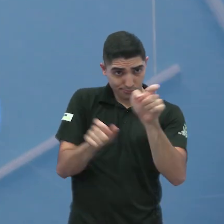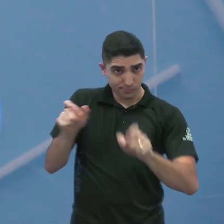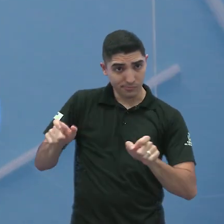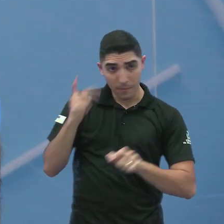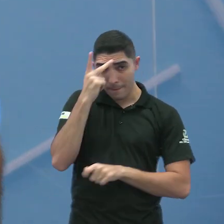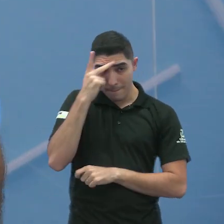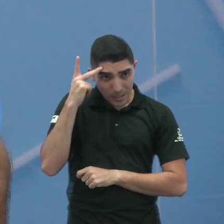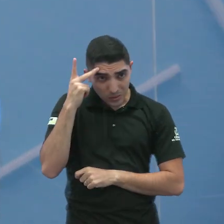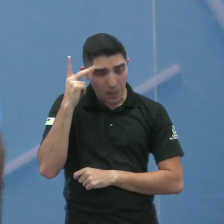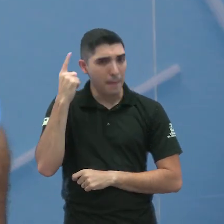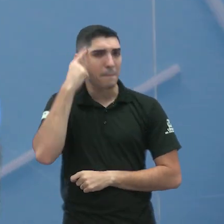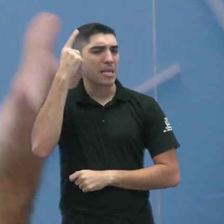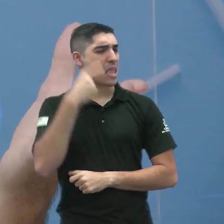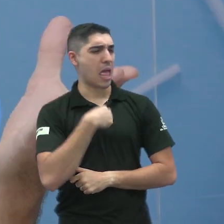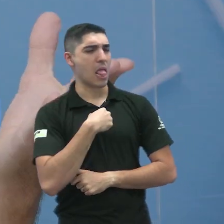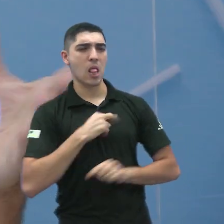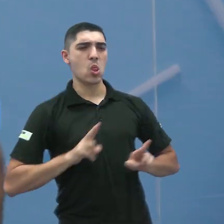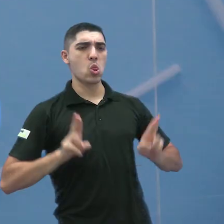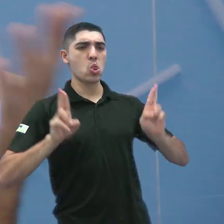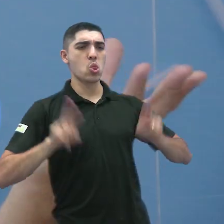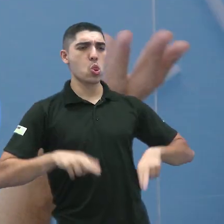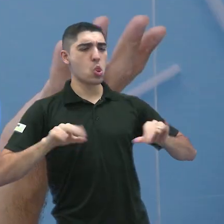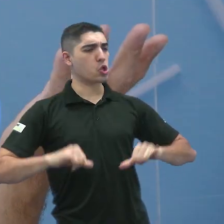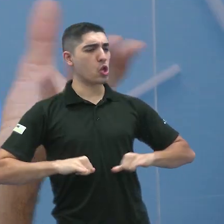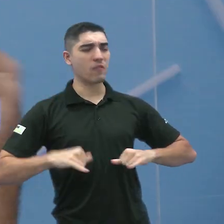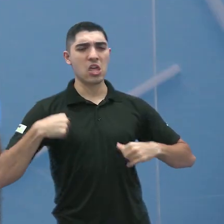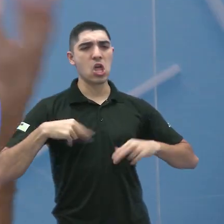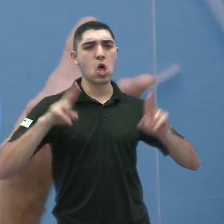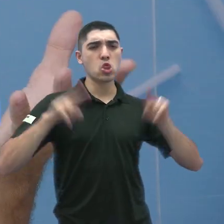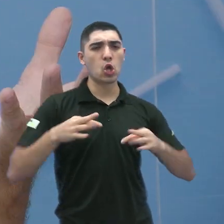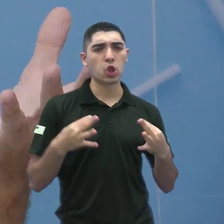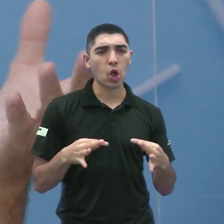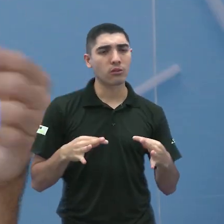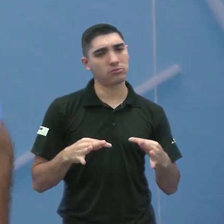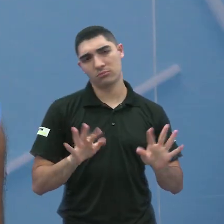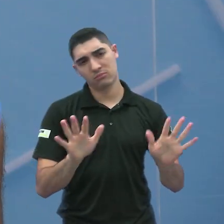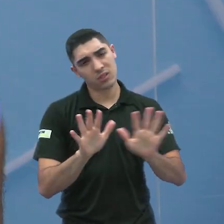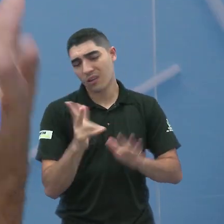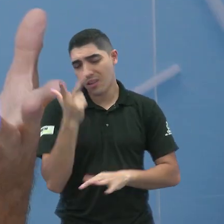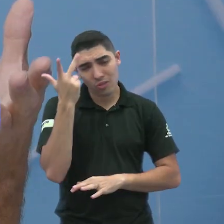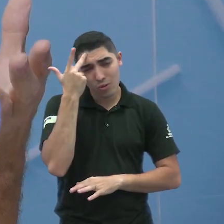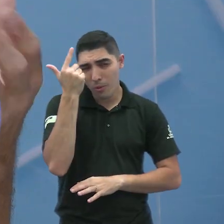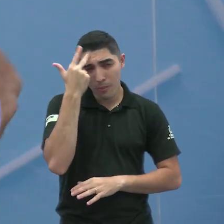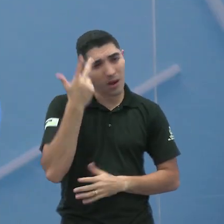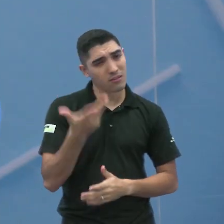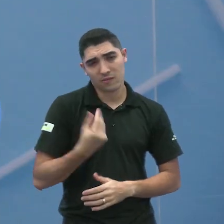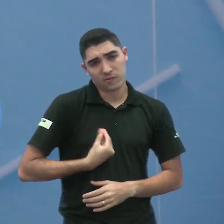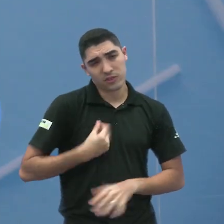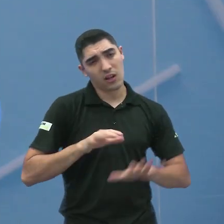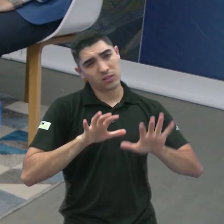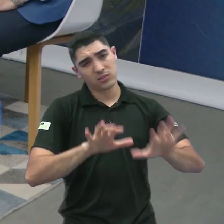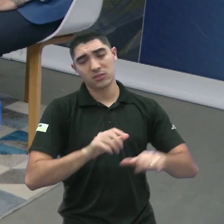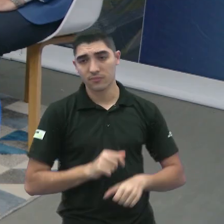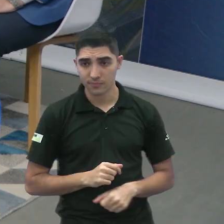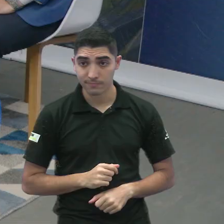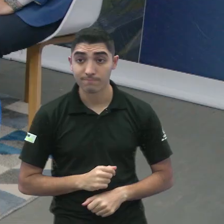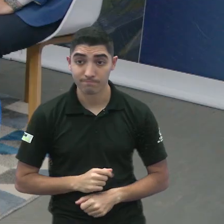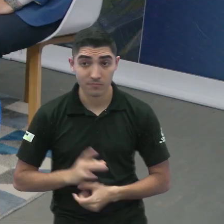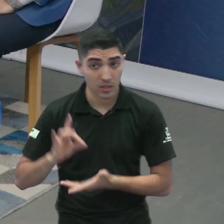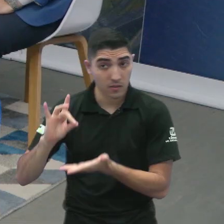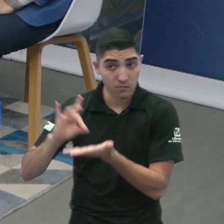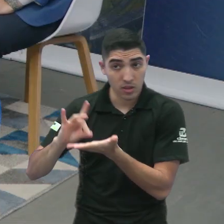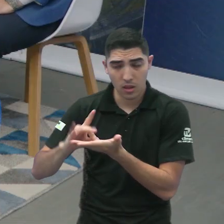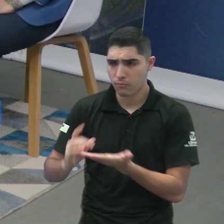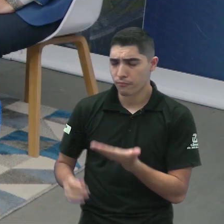humanos fiquemos imunes às situações que acontecem, que impactam e que faz parte. Com certeza, isso que a Helena trouxe